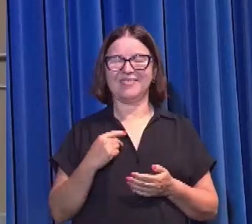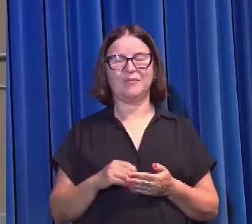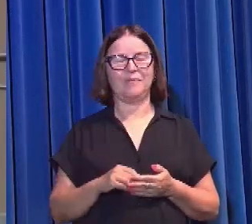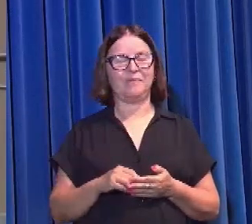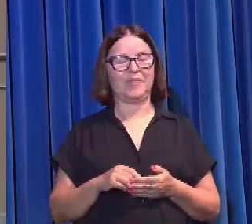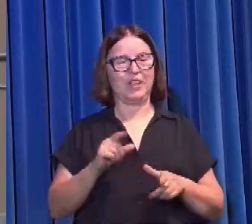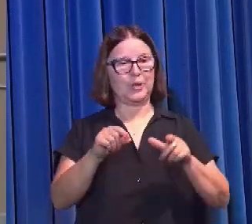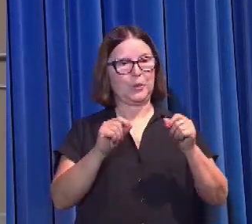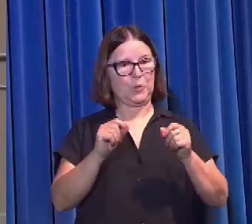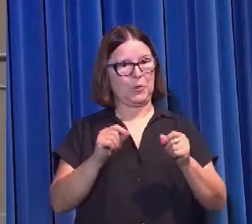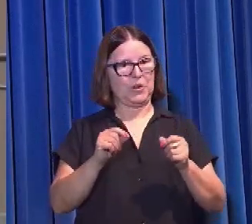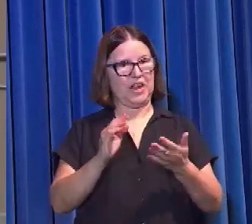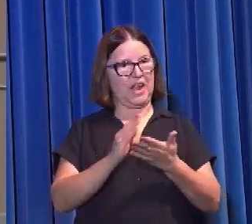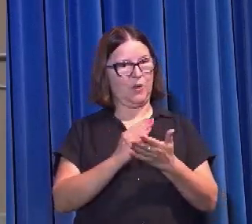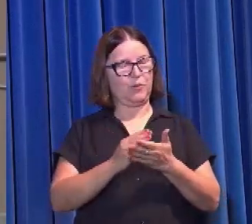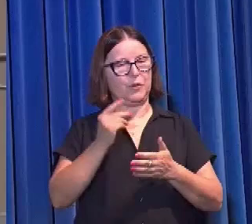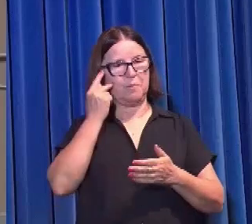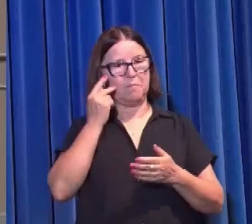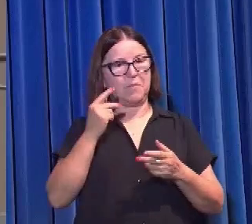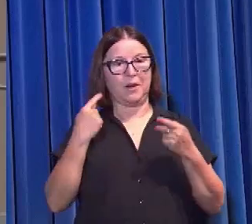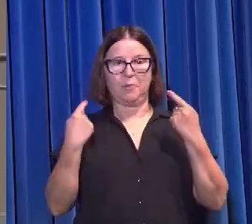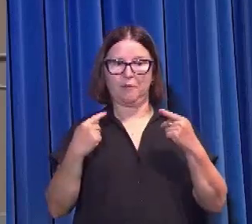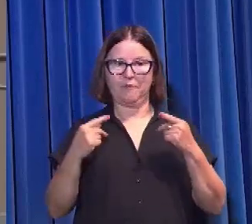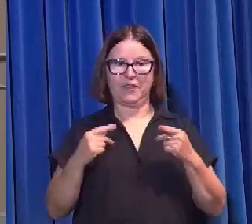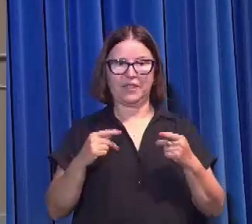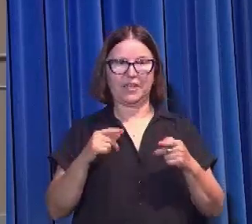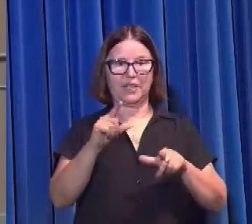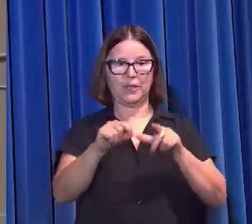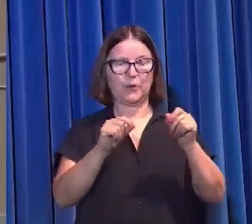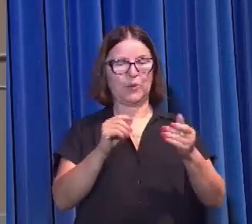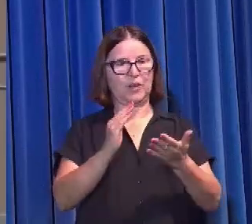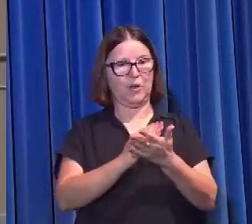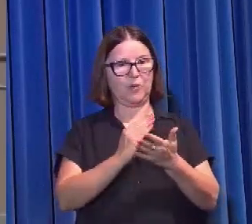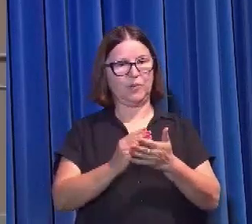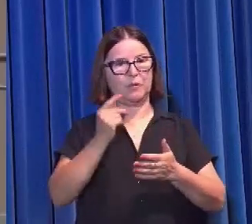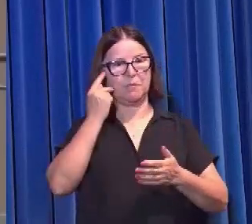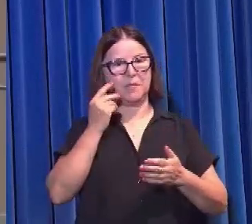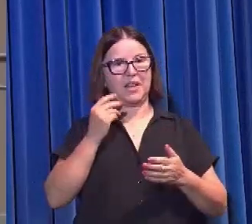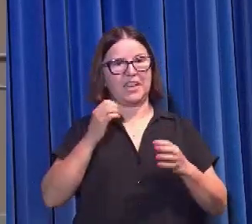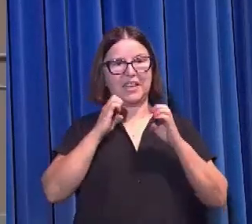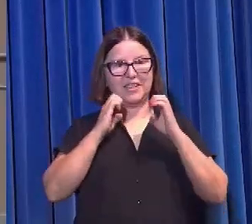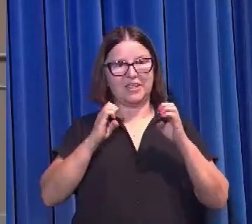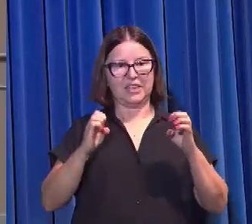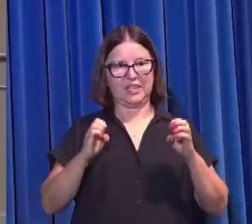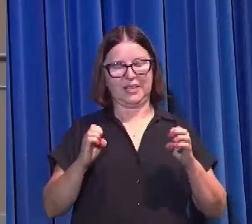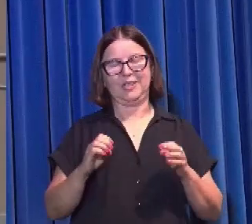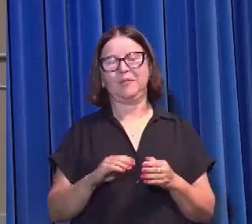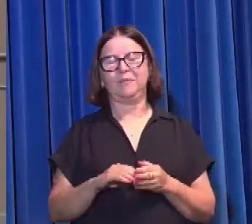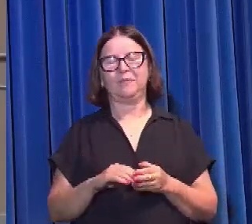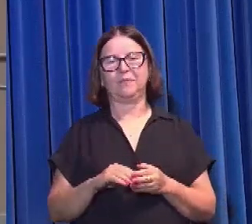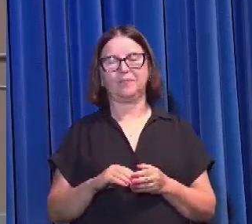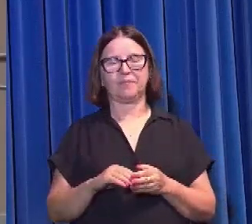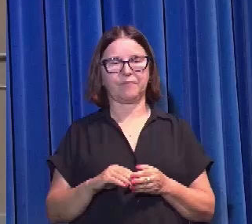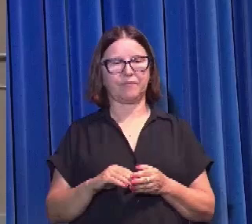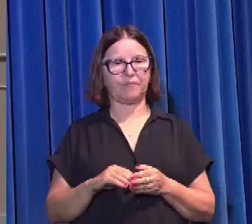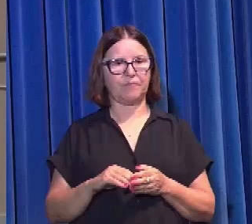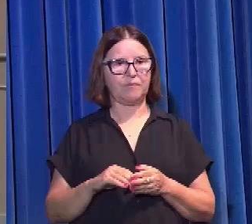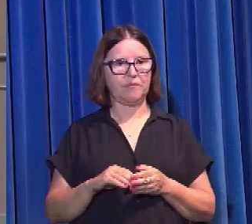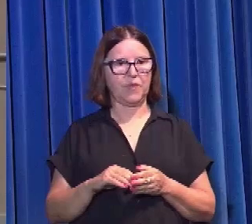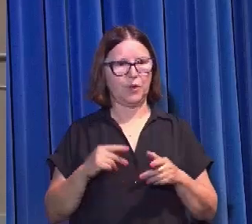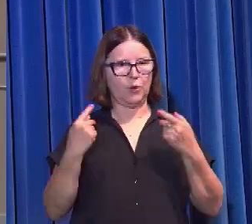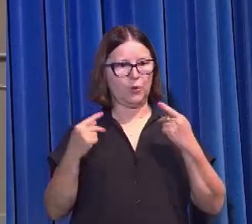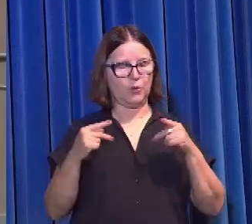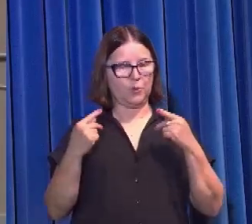profetas, alguns para evangelistas. Os profetas, irmãos, também é um ministério que já se encerrou, mas nós temos todos eles